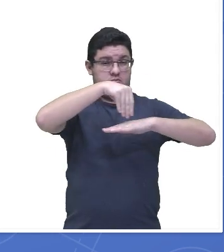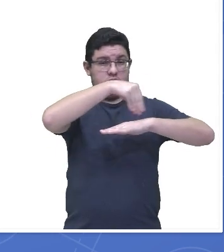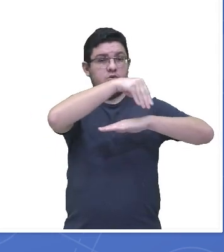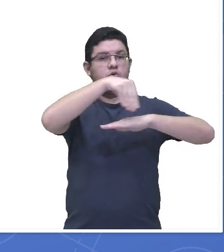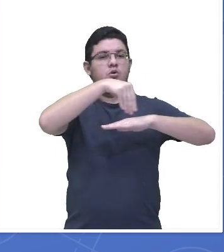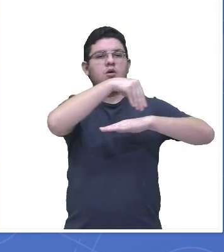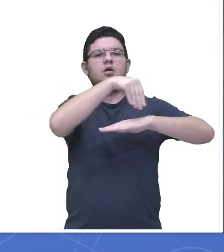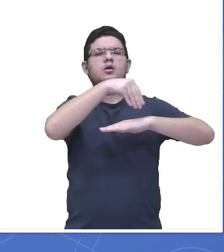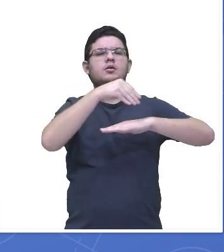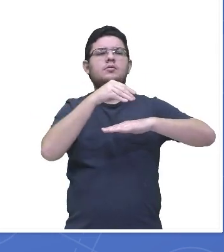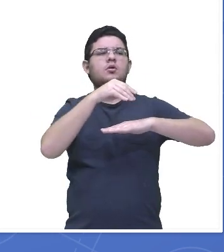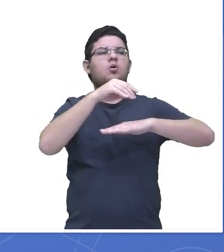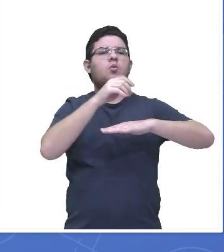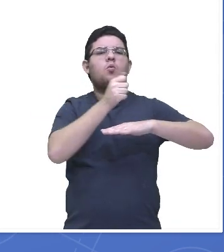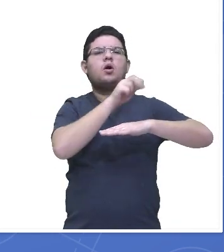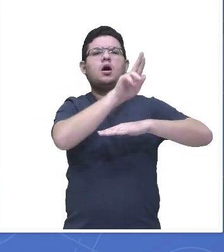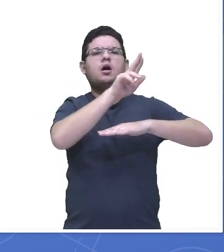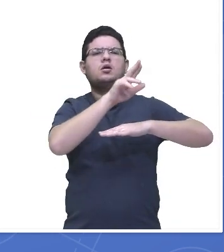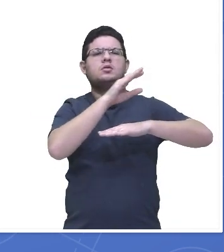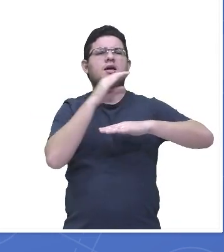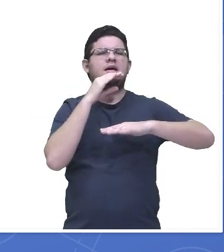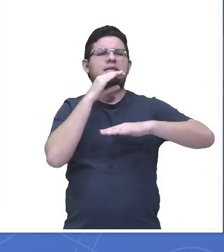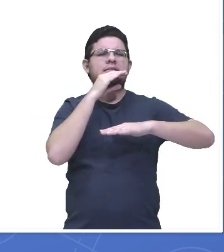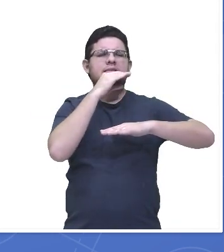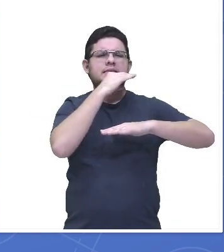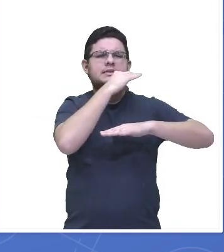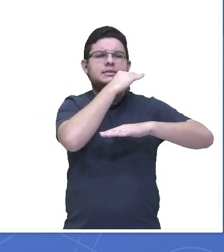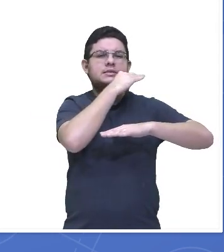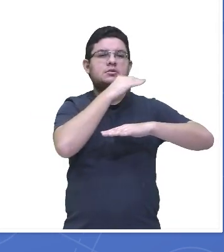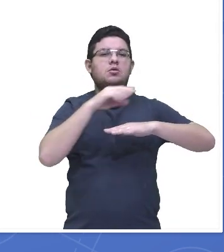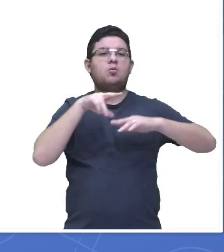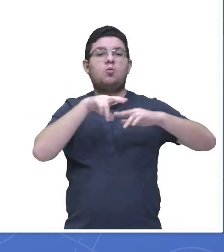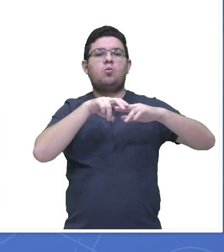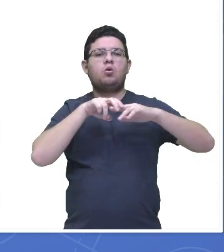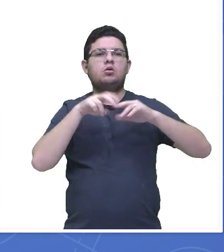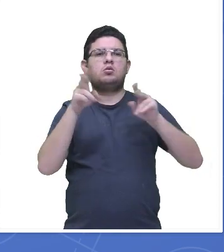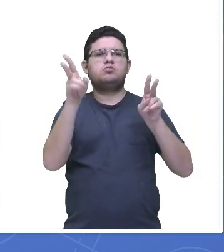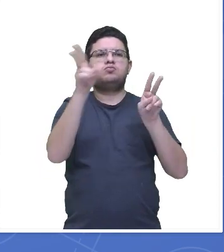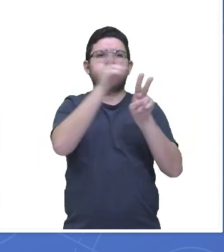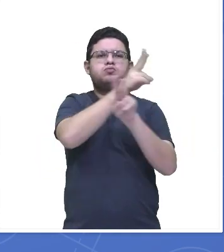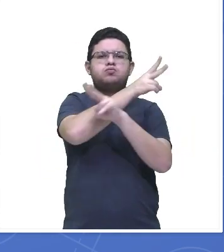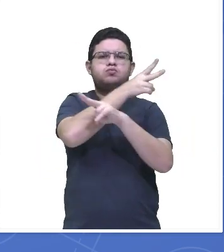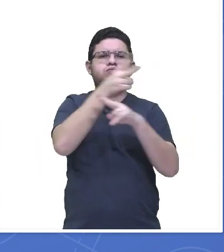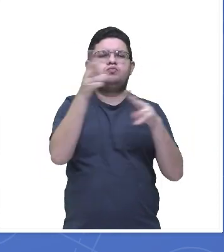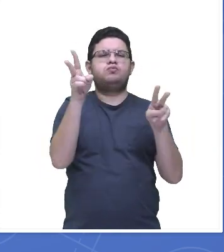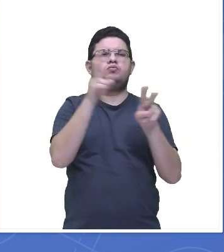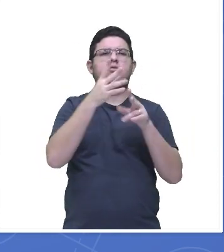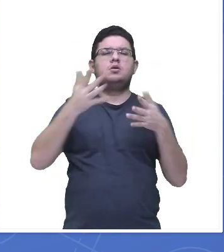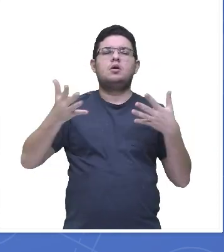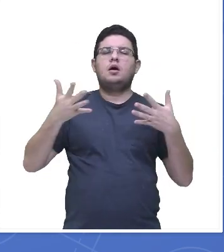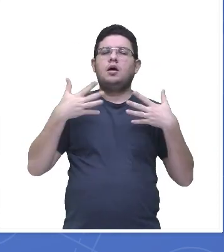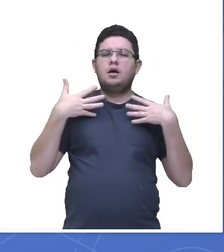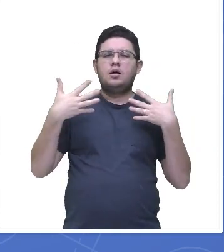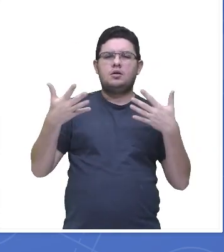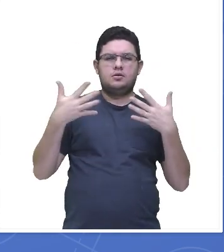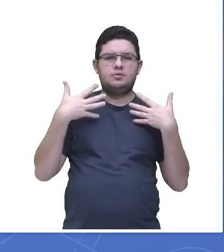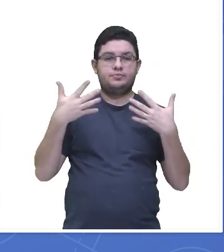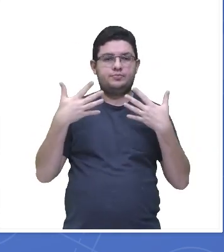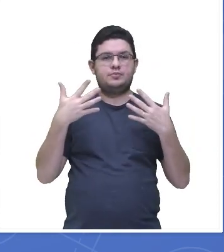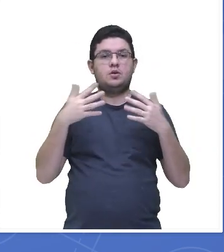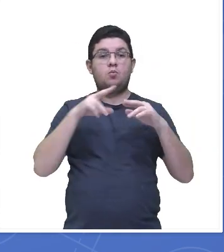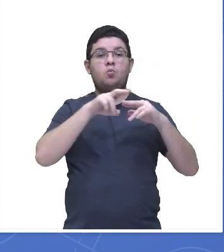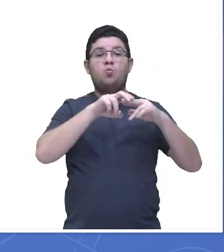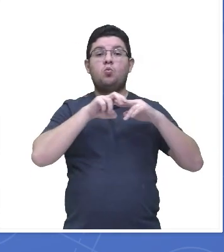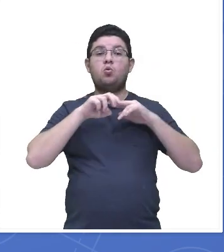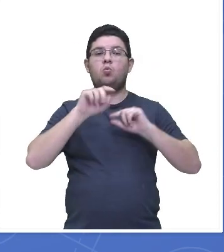entre essas massas de ar faz com que na praia esteja sempre correndo aquele vento gostoso, né? Aquela brisa marítima. Por que que a letra E